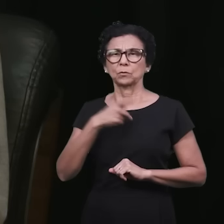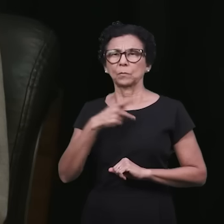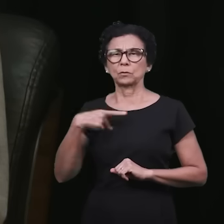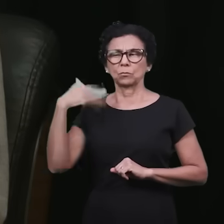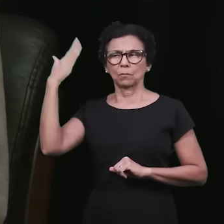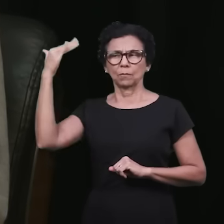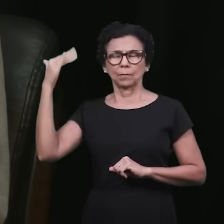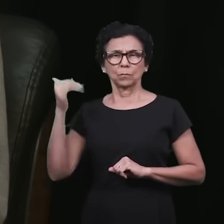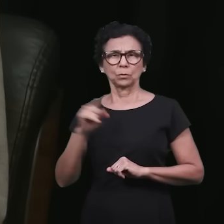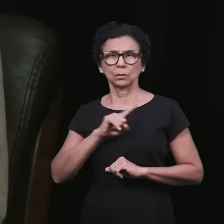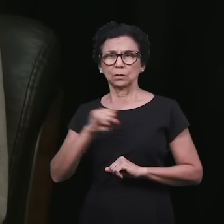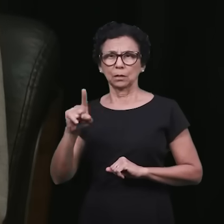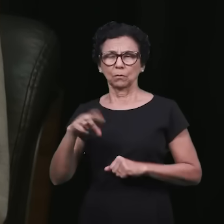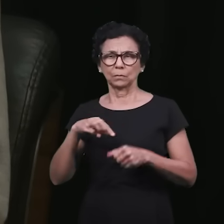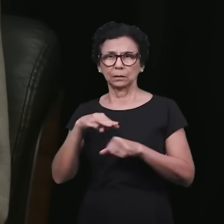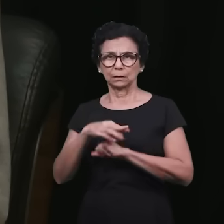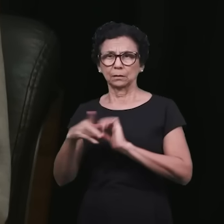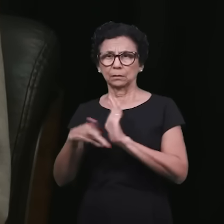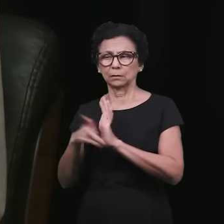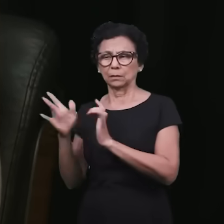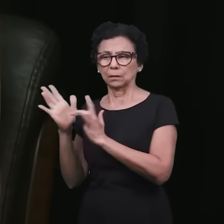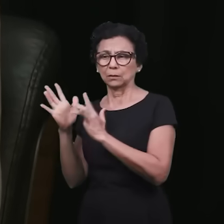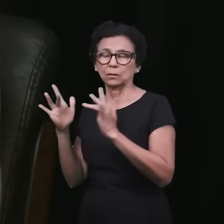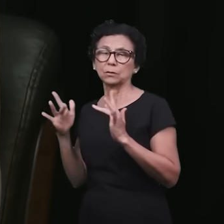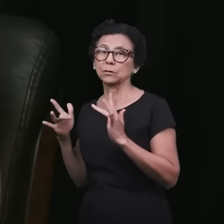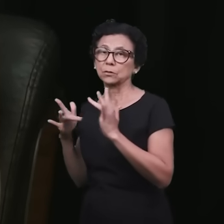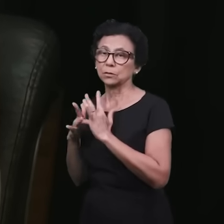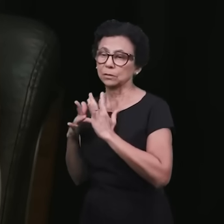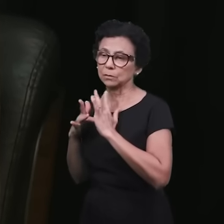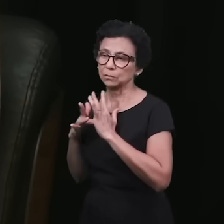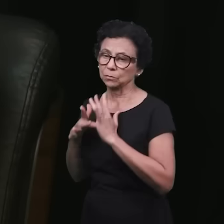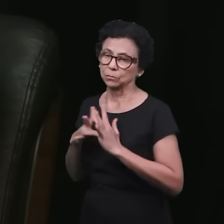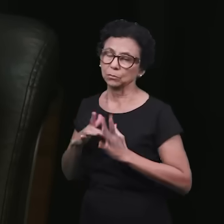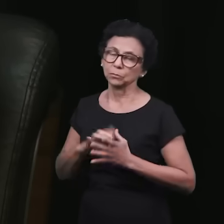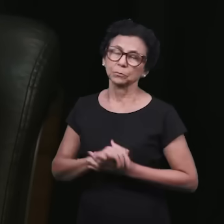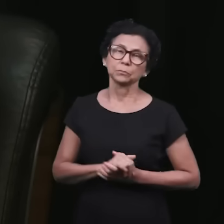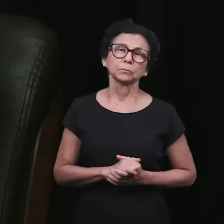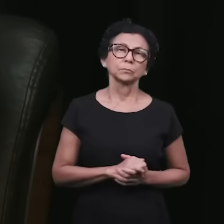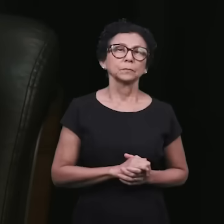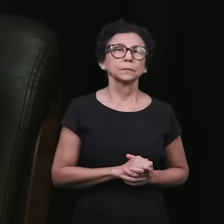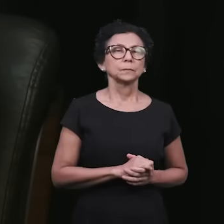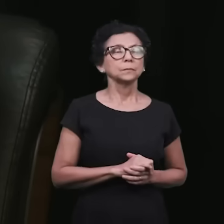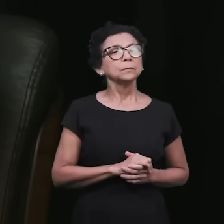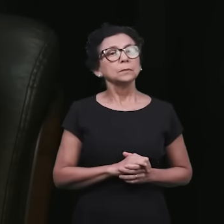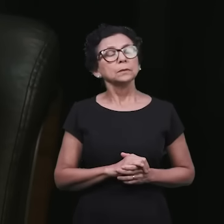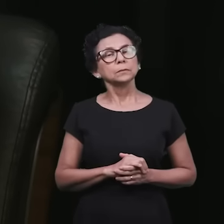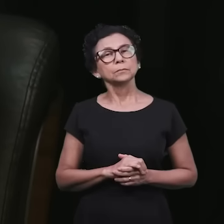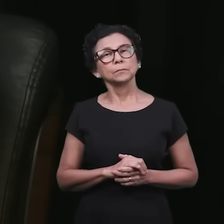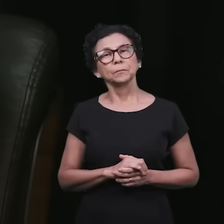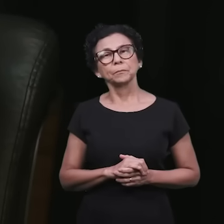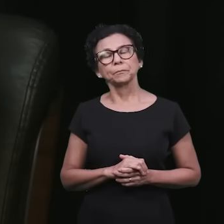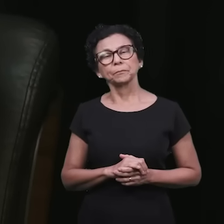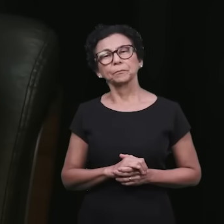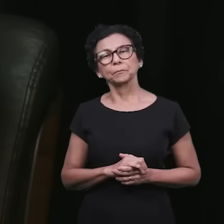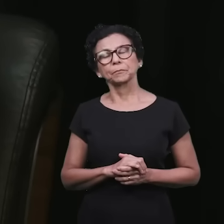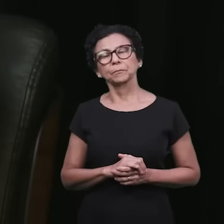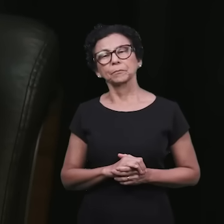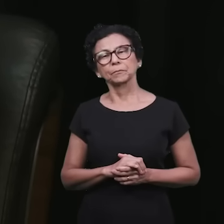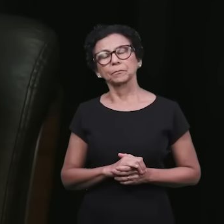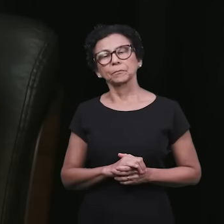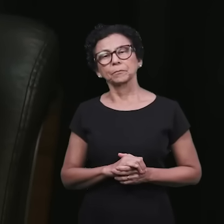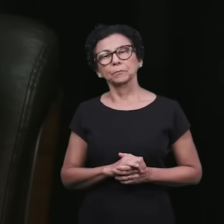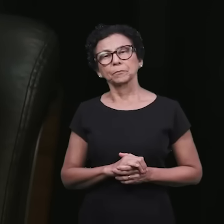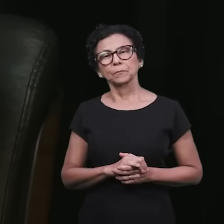Jesus. Agora, cabe o ministério, a ordenação do pastor é para cumprir esse ministério. Então, é